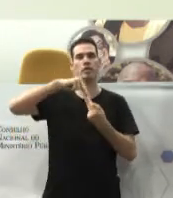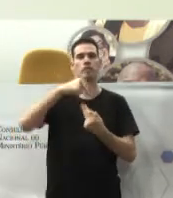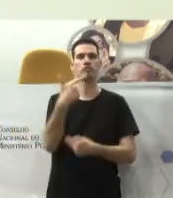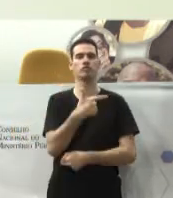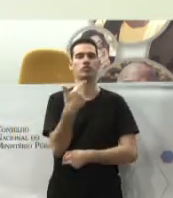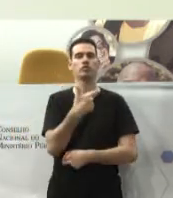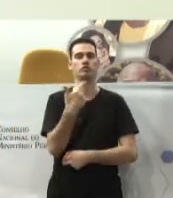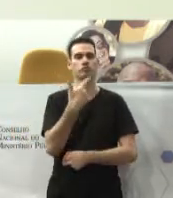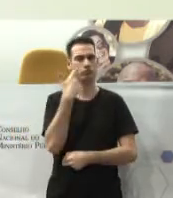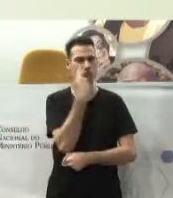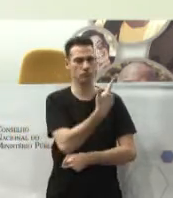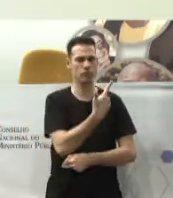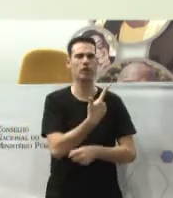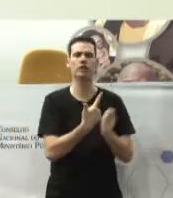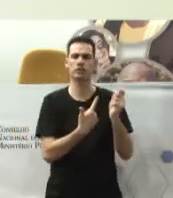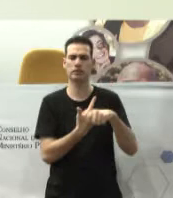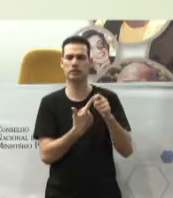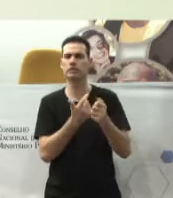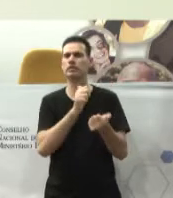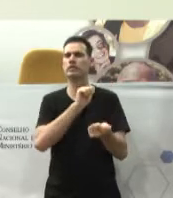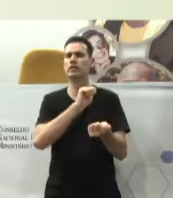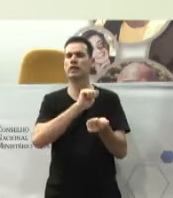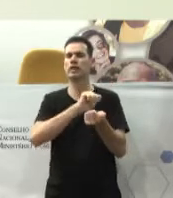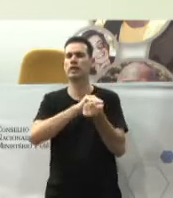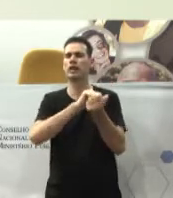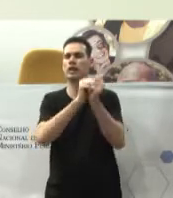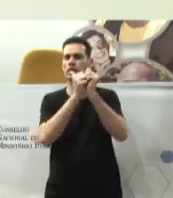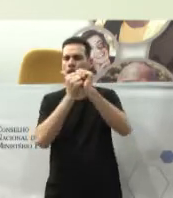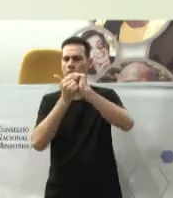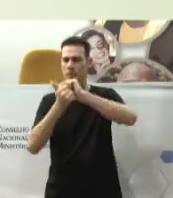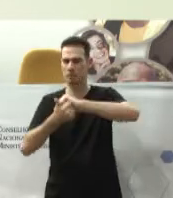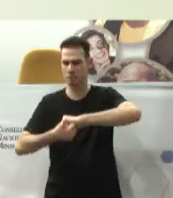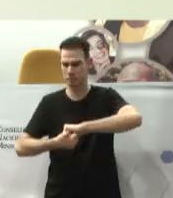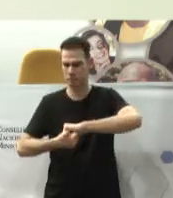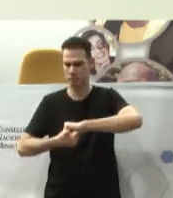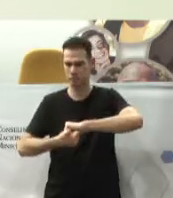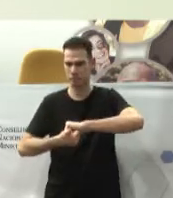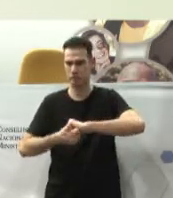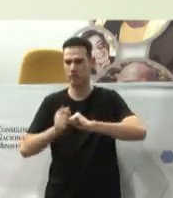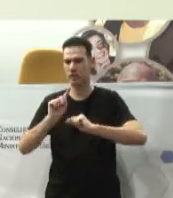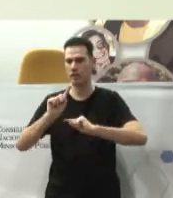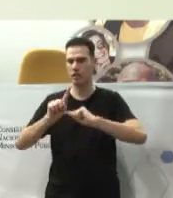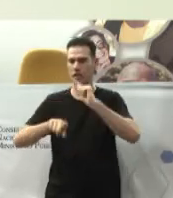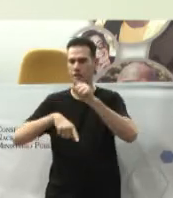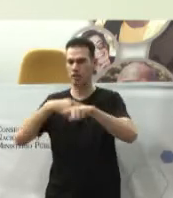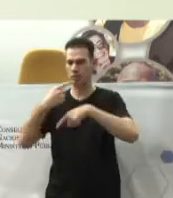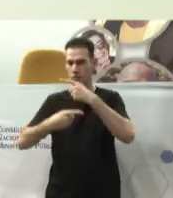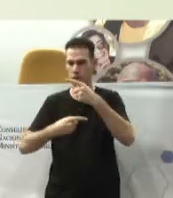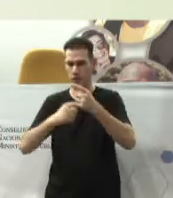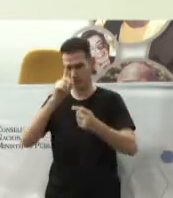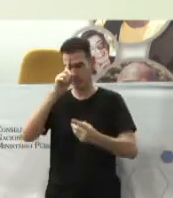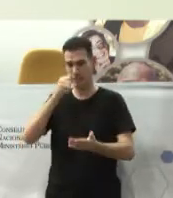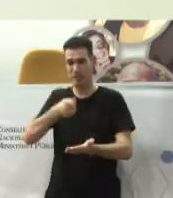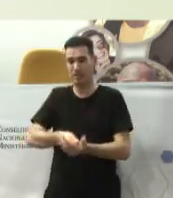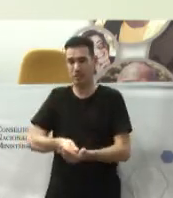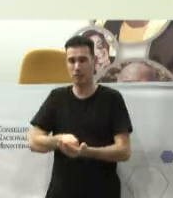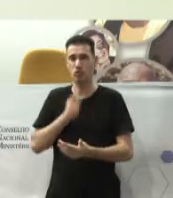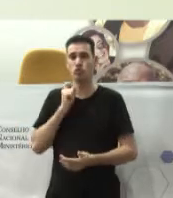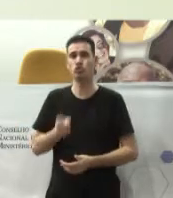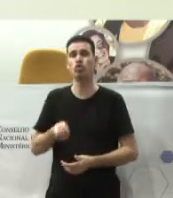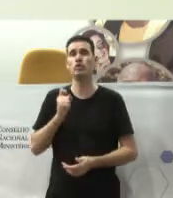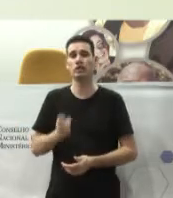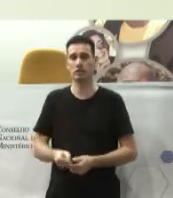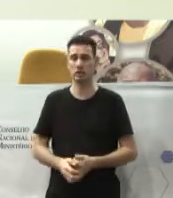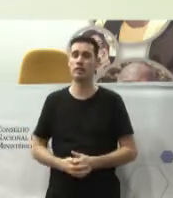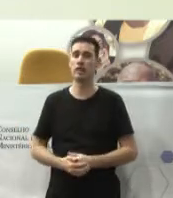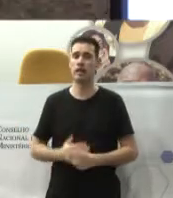de adaptação de negócio, de autocomposição, depois da existência da sentença. E uma colega